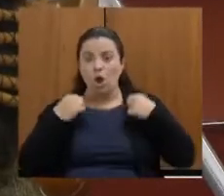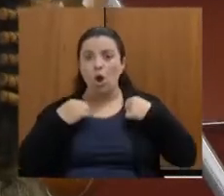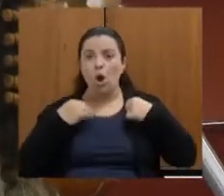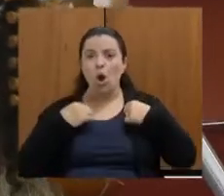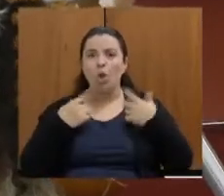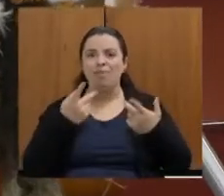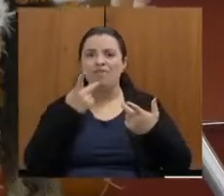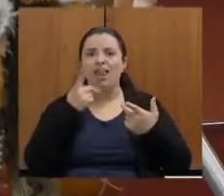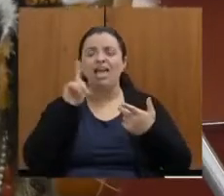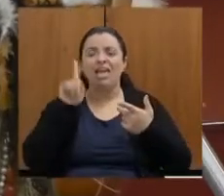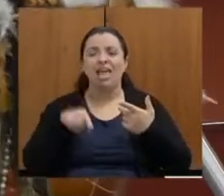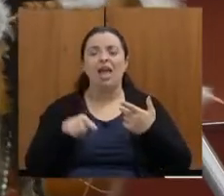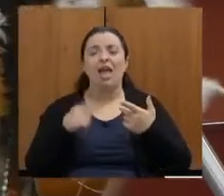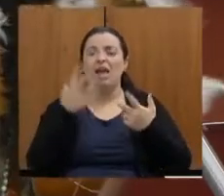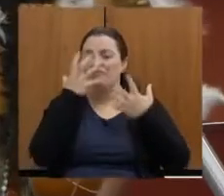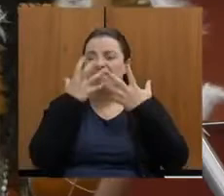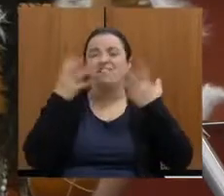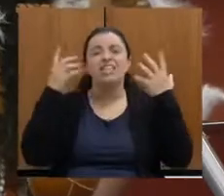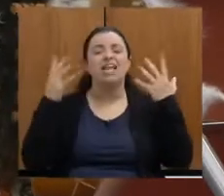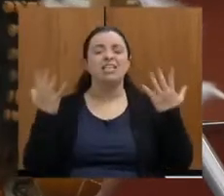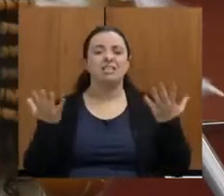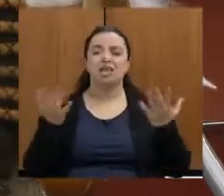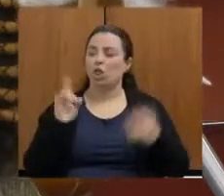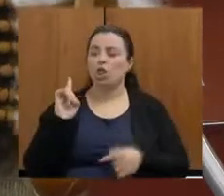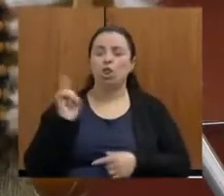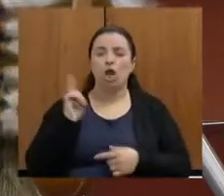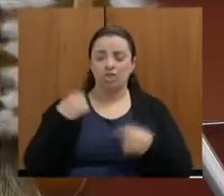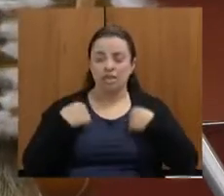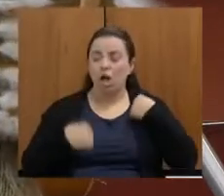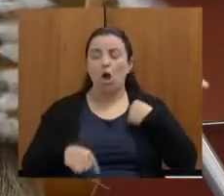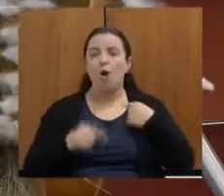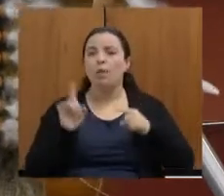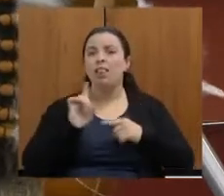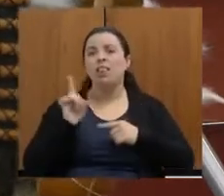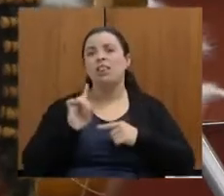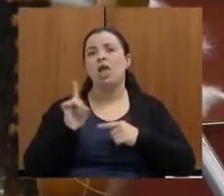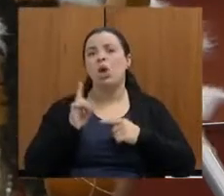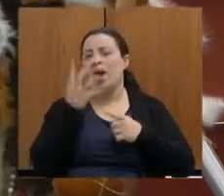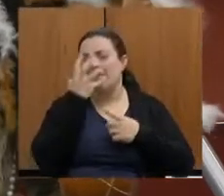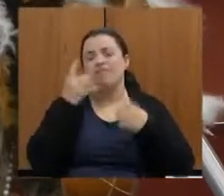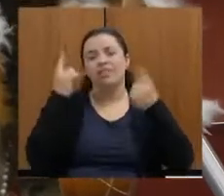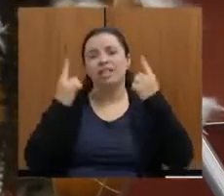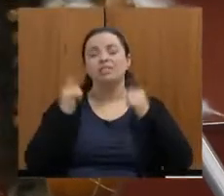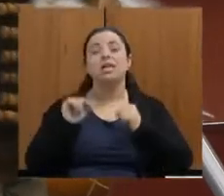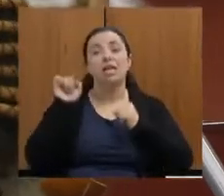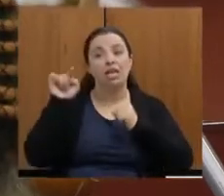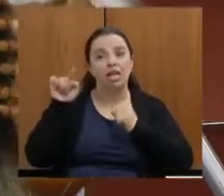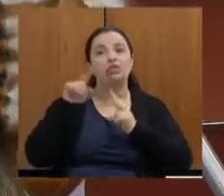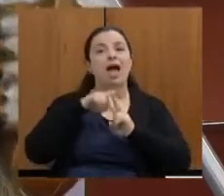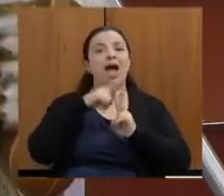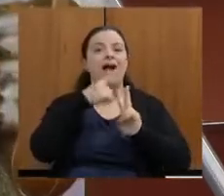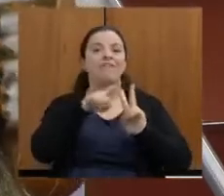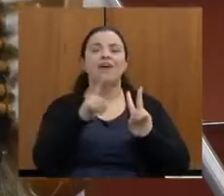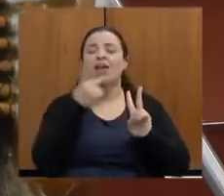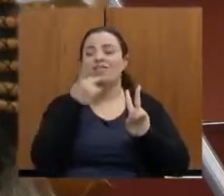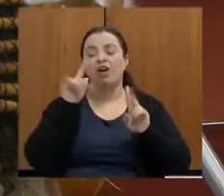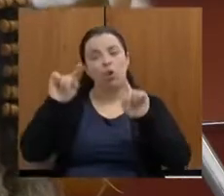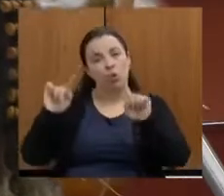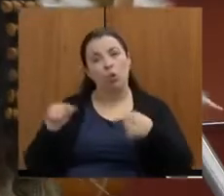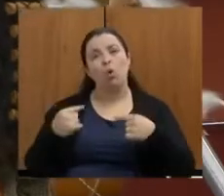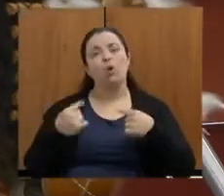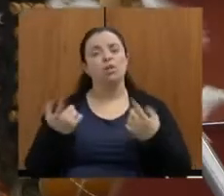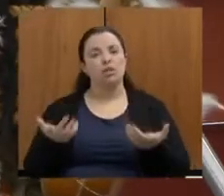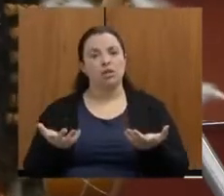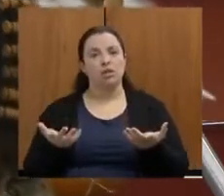fantasias em nossas roupas não são fantasias isso prometeu a empresa Vale do Rio Doce